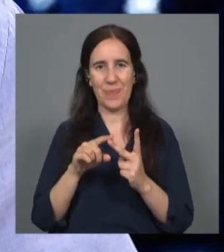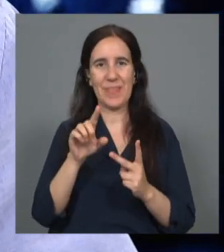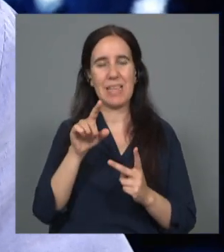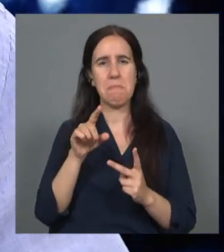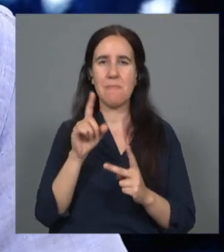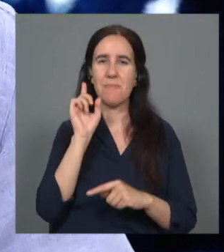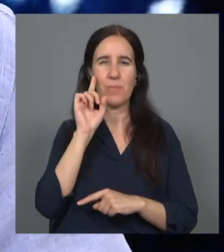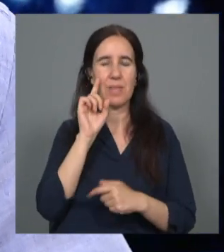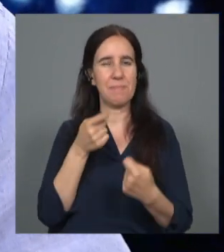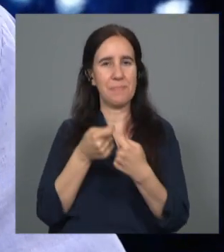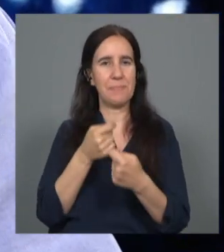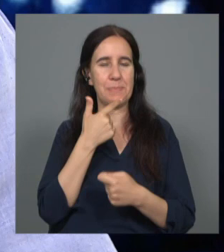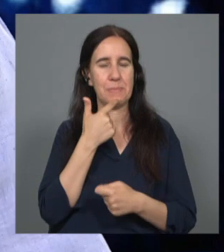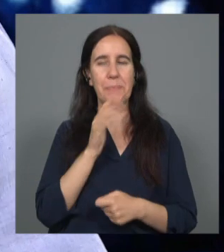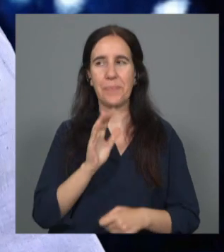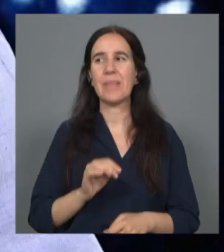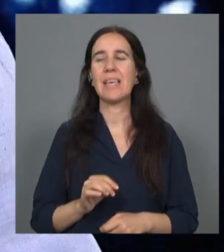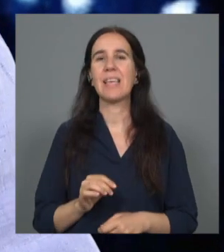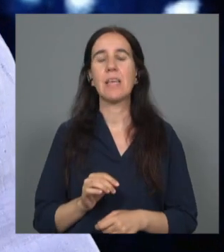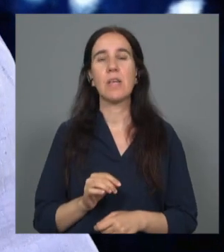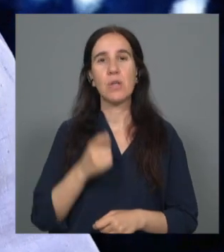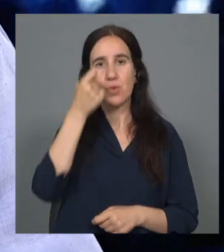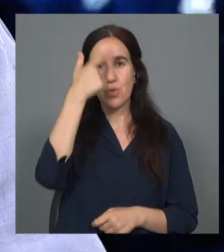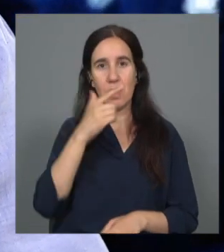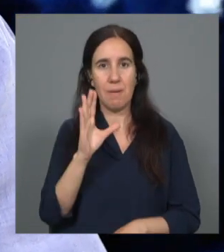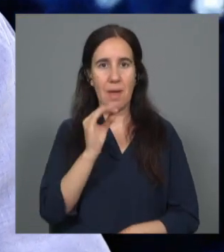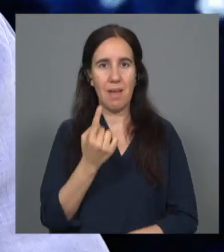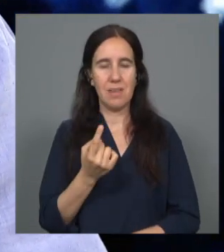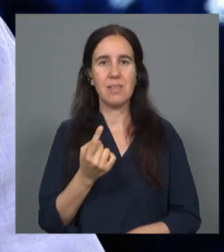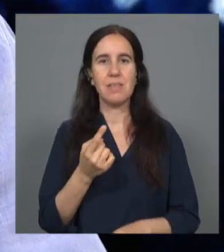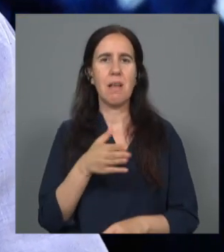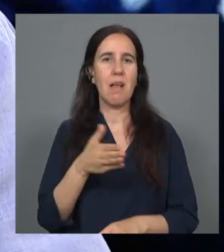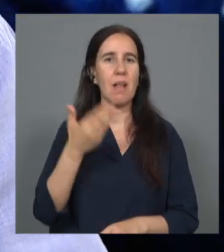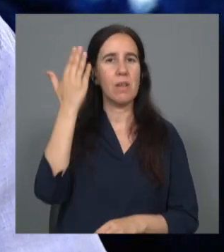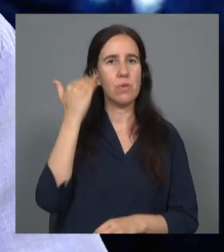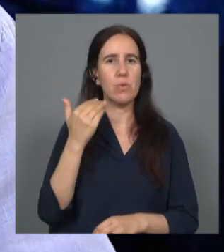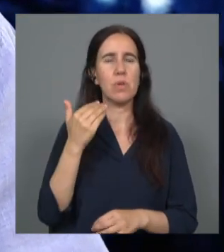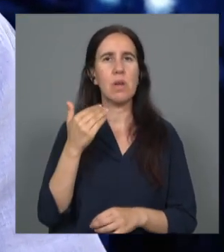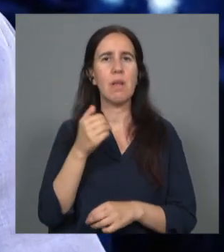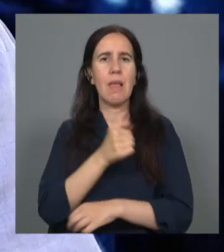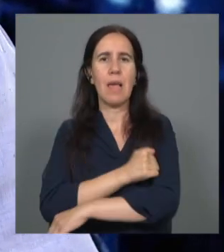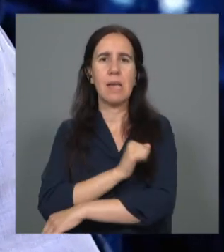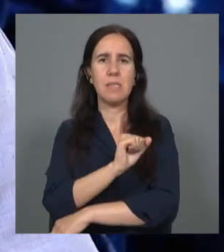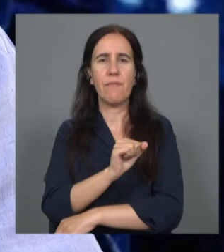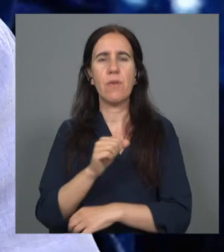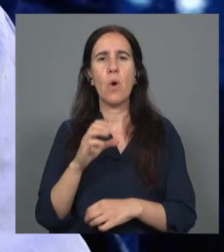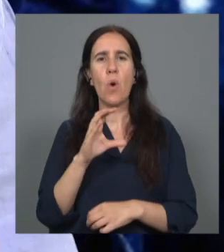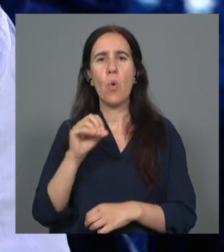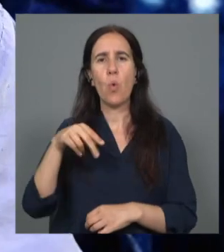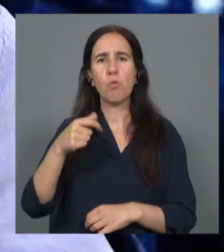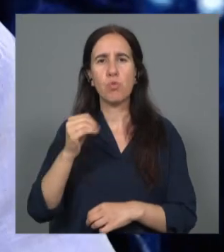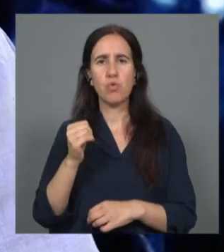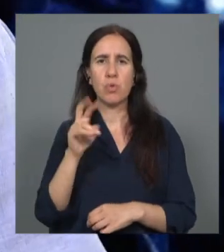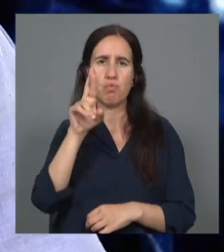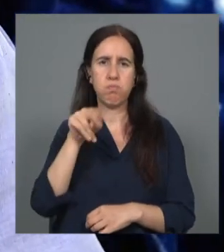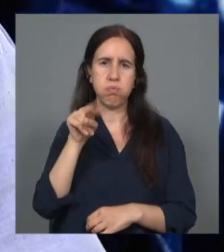acho que é importante para percebermos. Outra história que na altura tinham perdido lá em casa 20 contos que estavam destinados